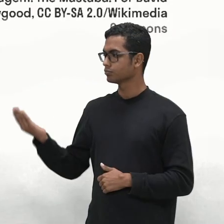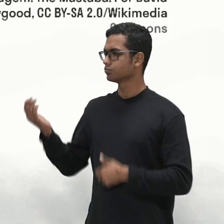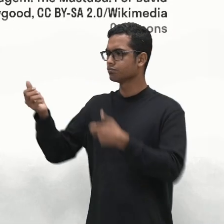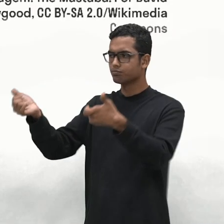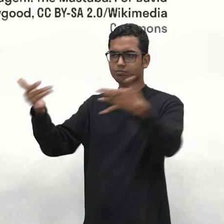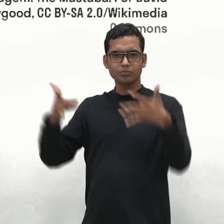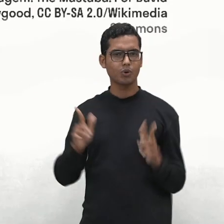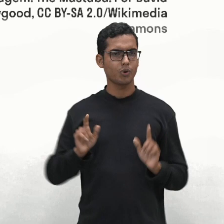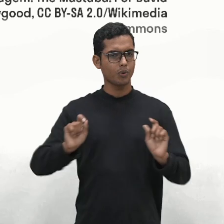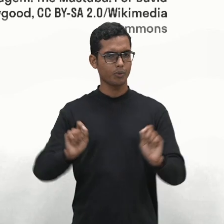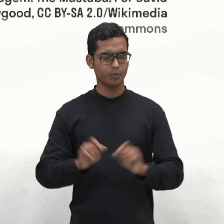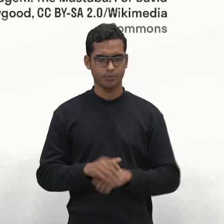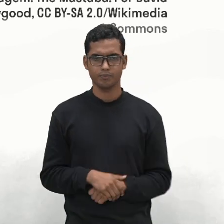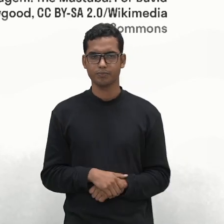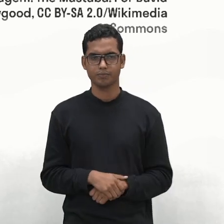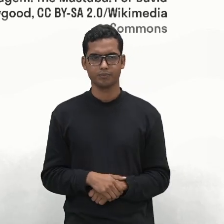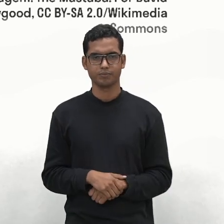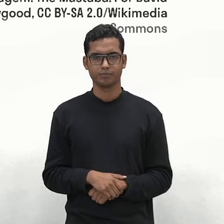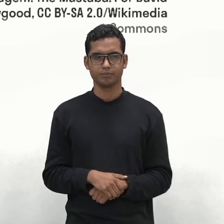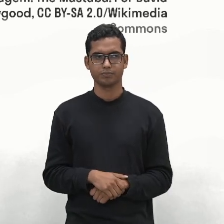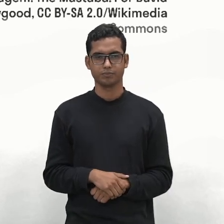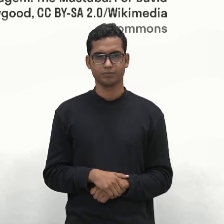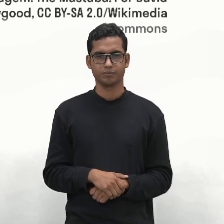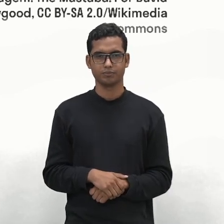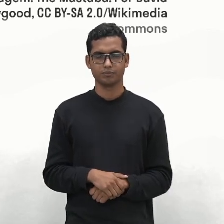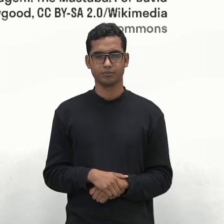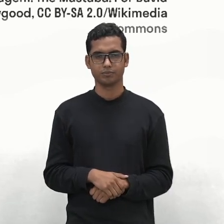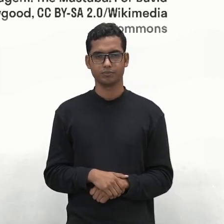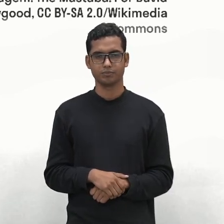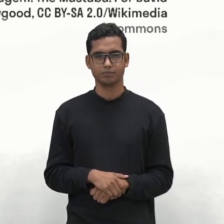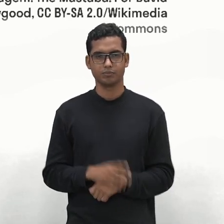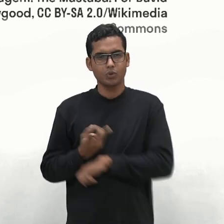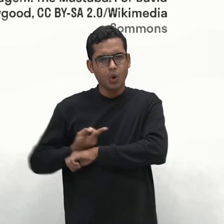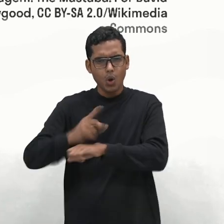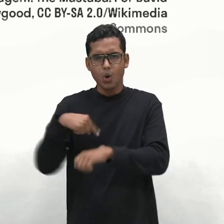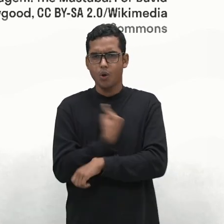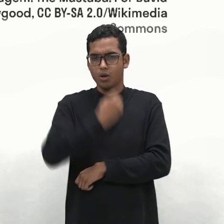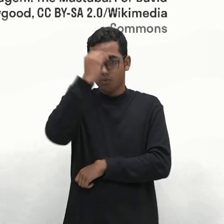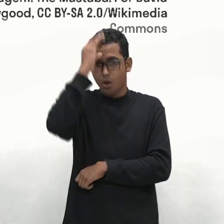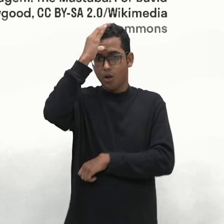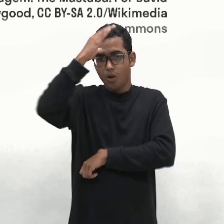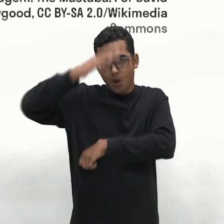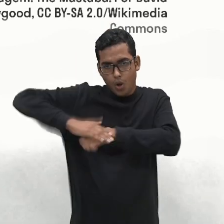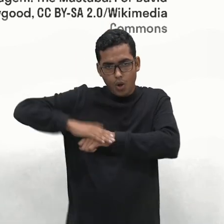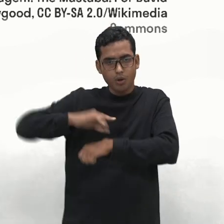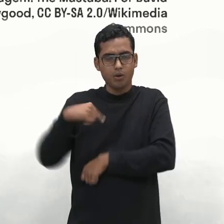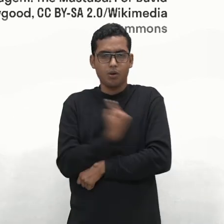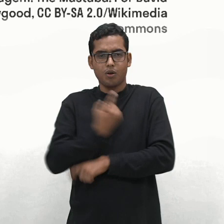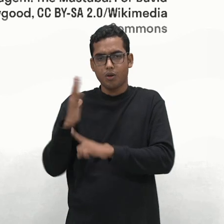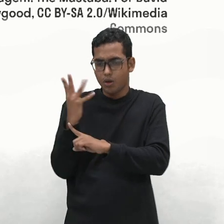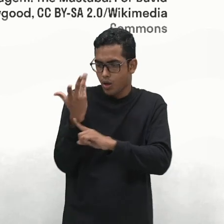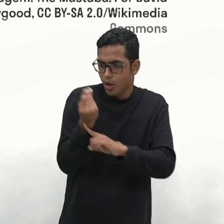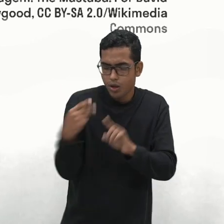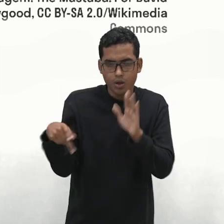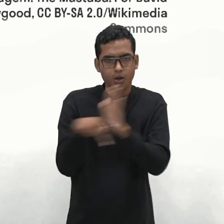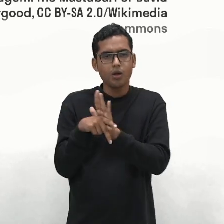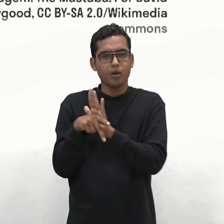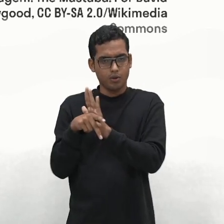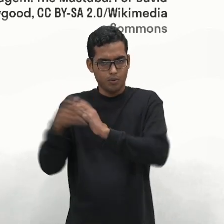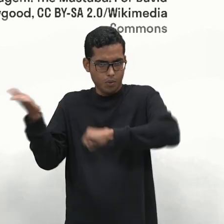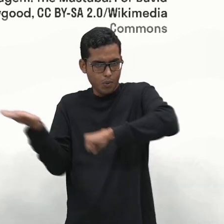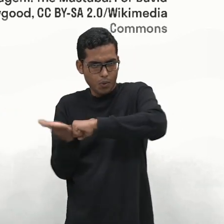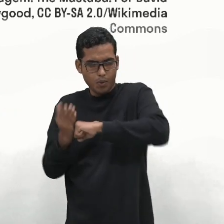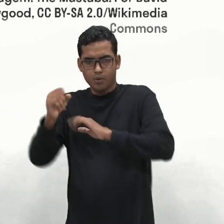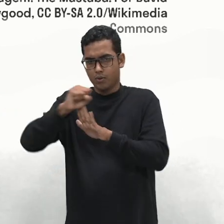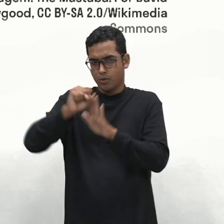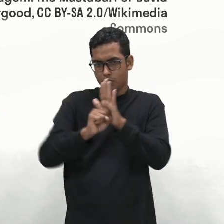o quê? Vai buscar o nosso conhecimento que nós vimos da nossa arte contemporânea do